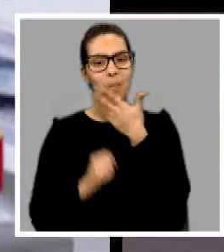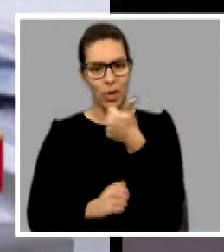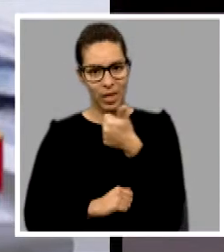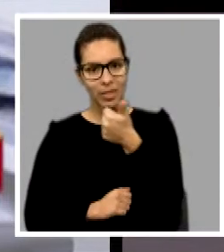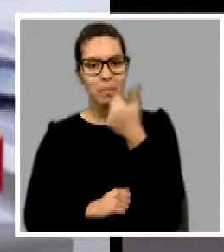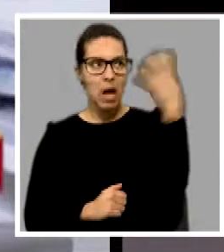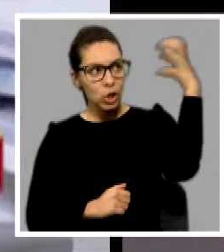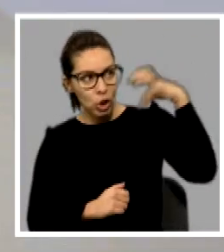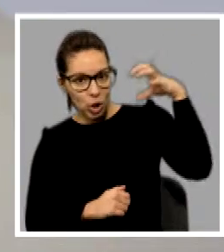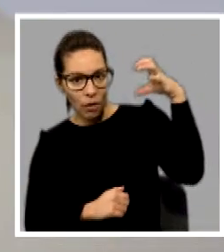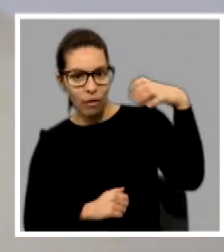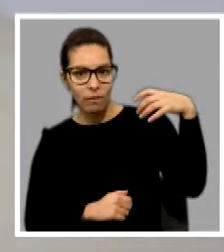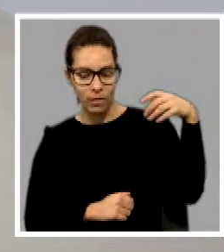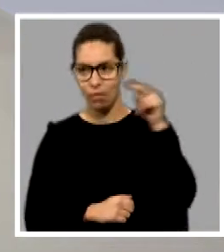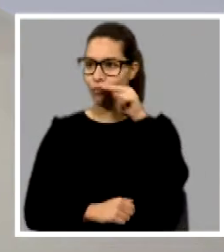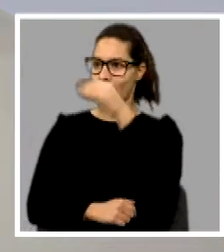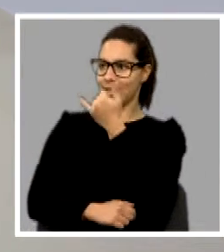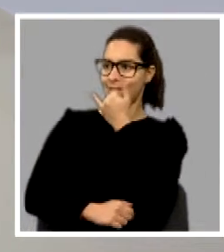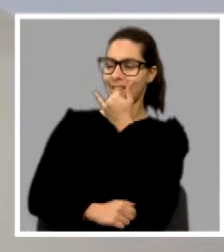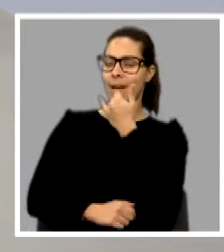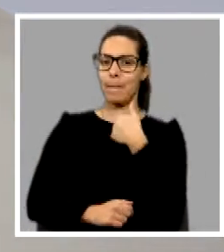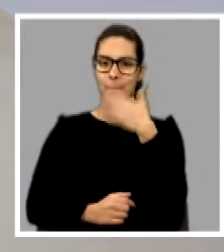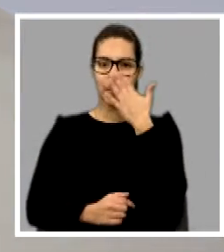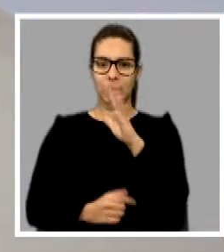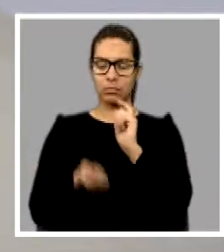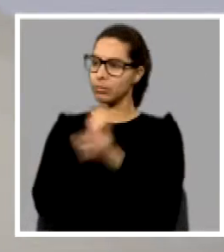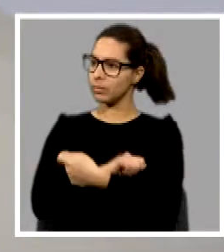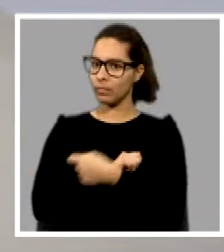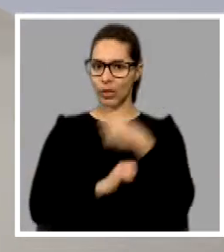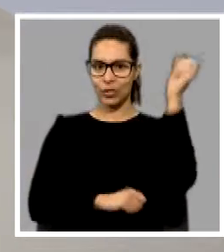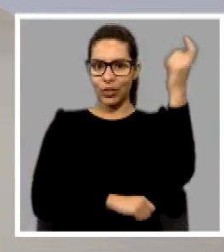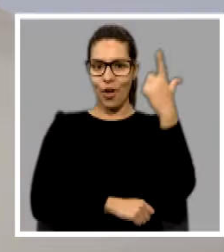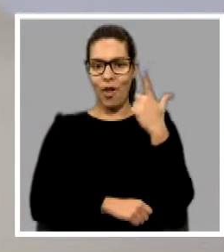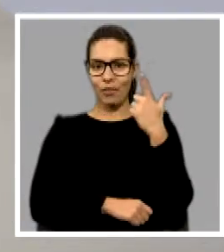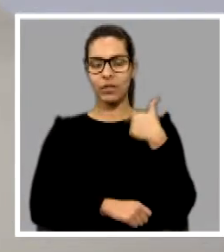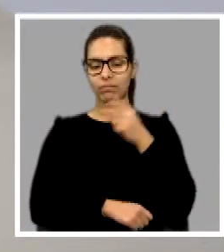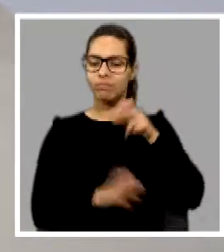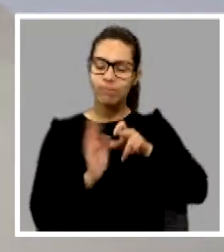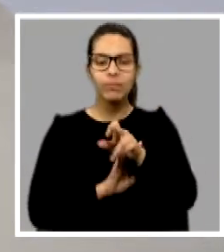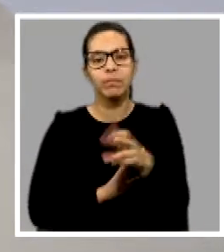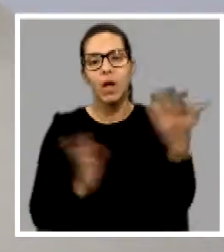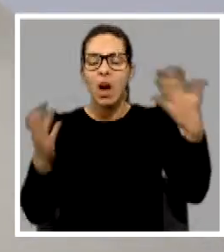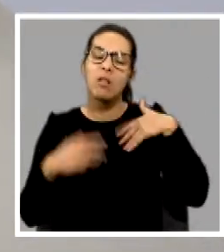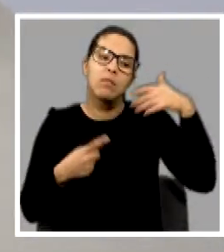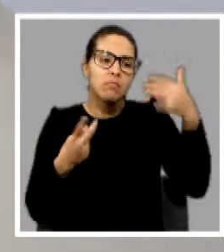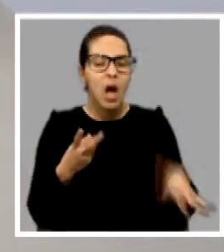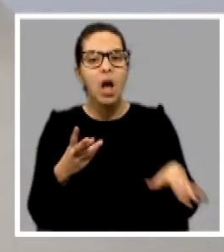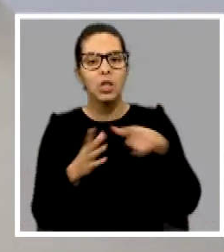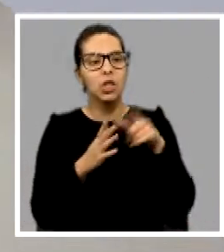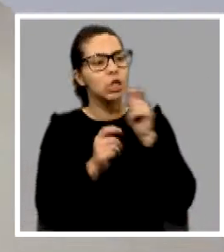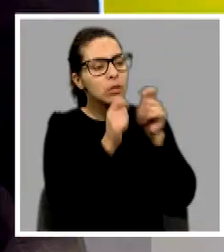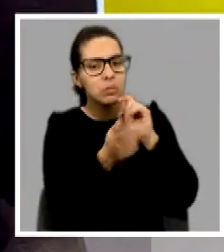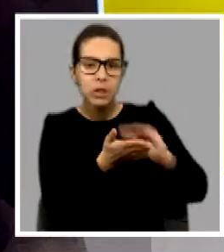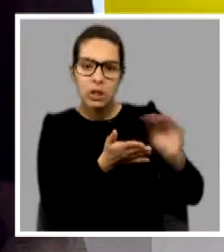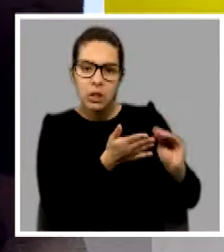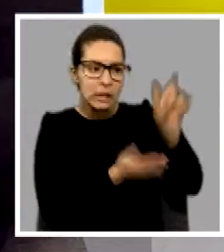aquele riso belíssimo, que mesmo num dia de chuva parece que está sol, não é? Quando se entrava no gabinete e dizia, ó Pedro, agora isto correu mal, ou como é